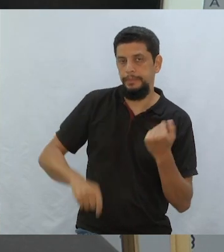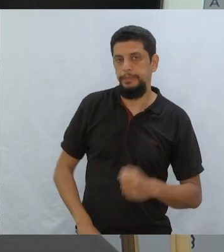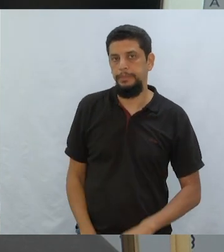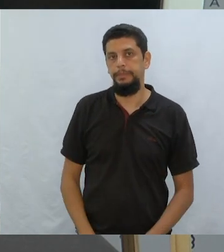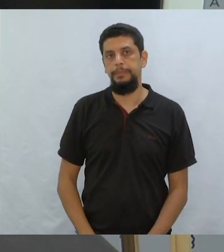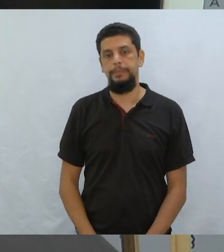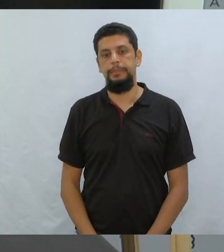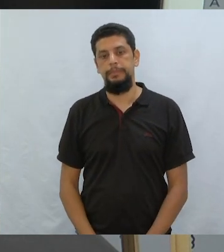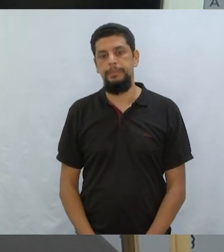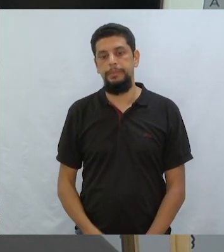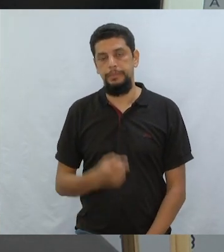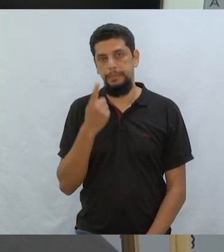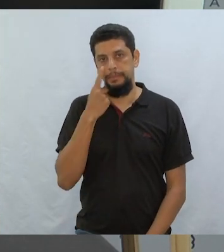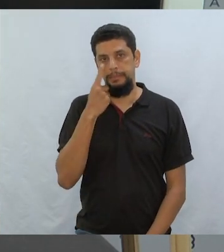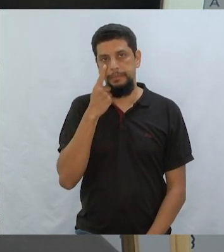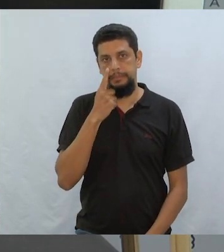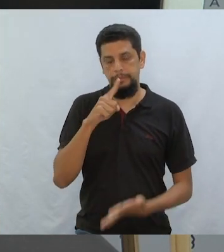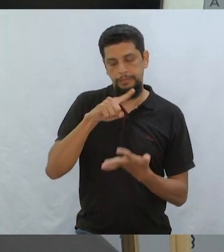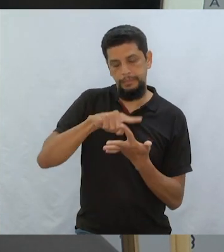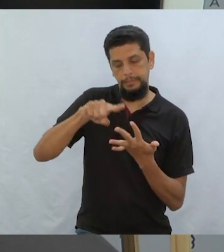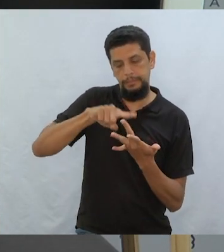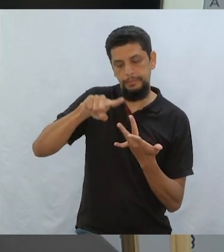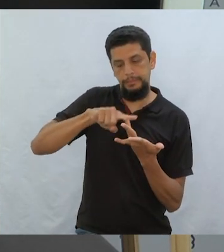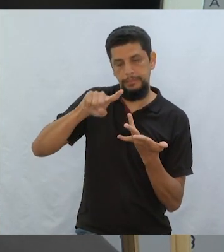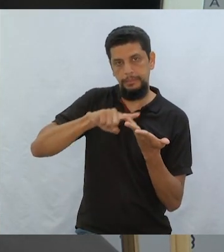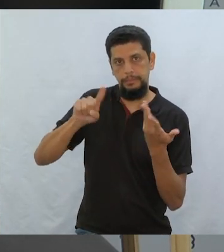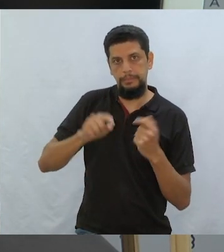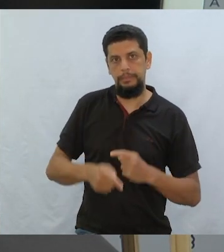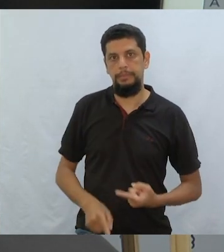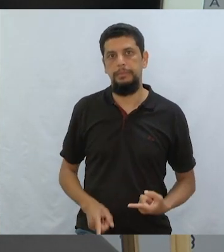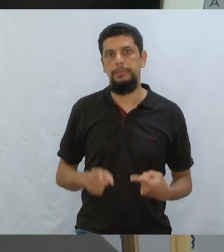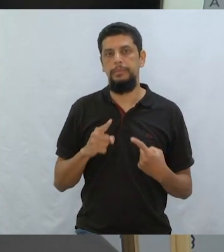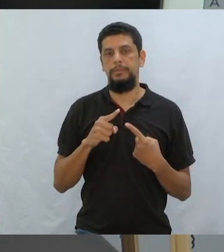para representar ela aqui. Então vamos ver, vamos contar.